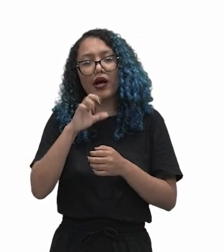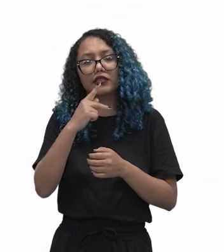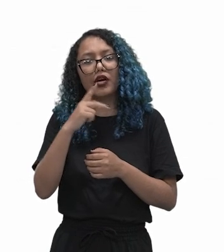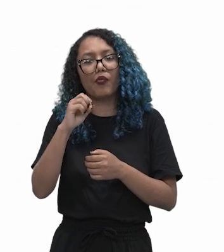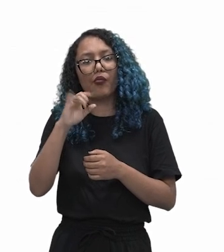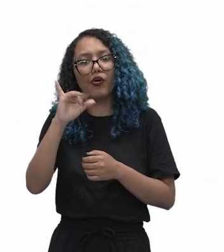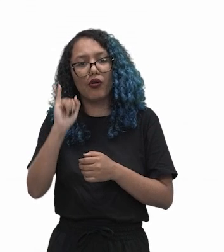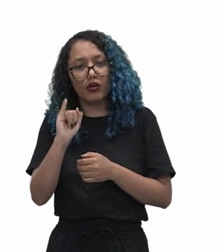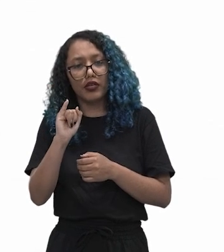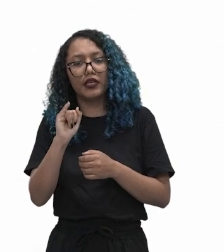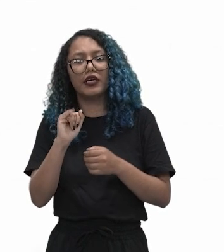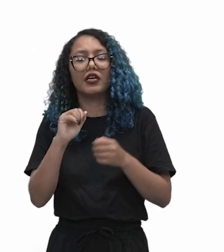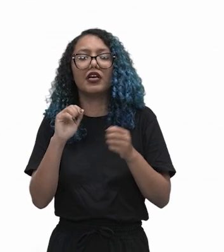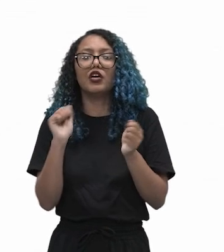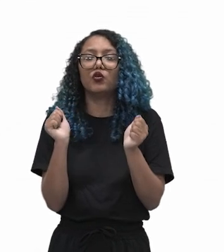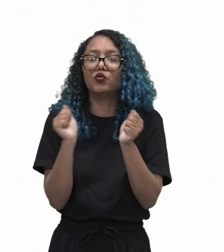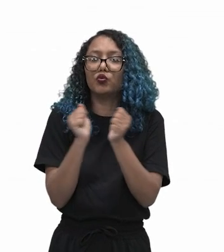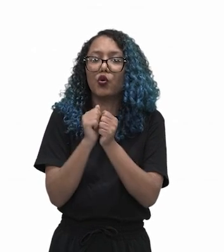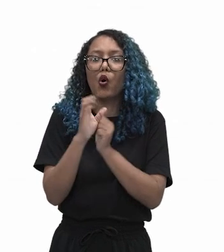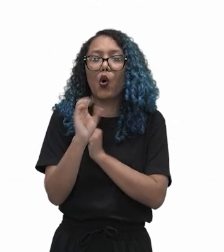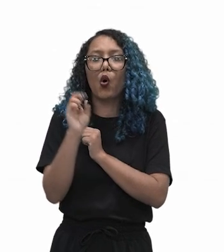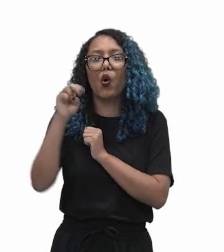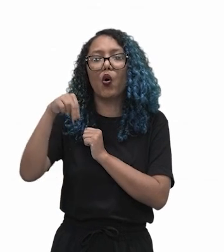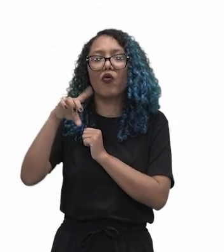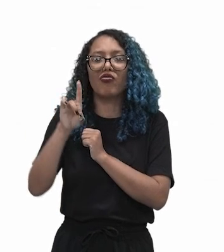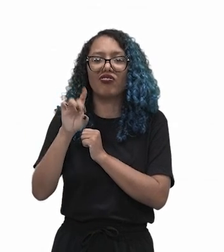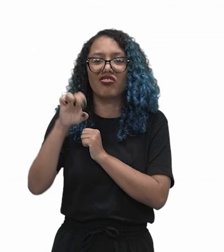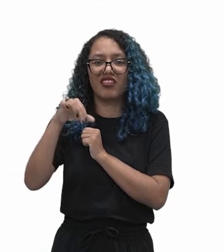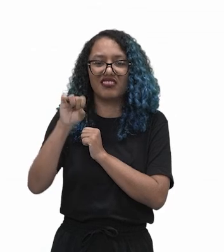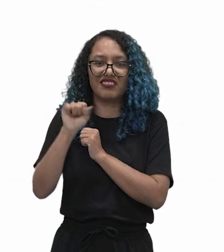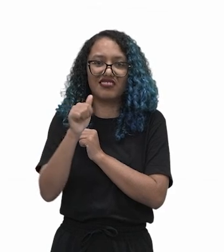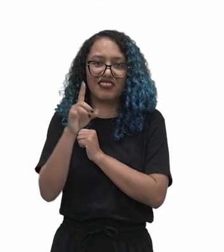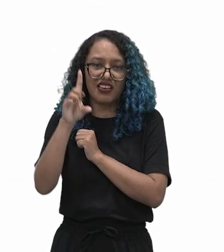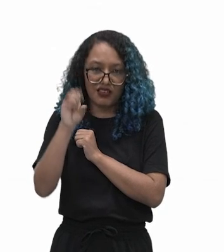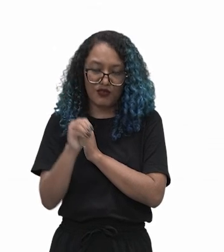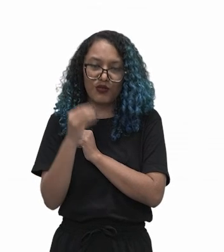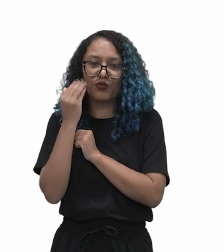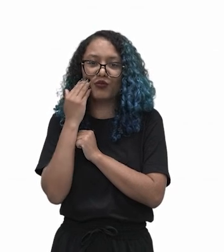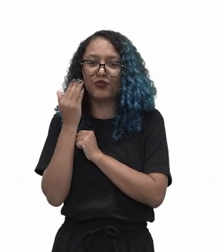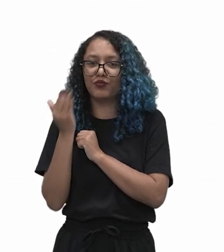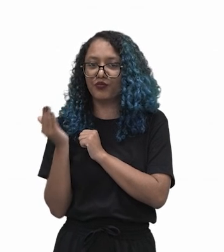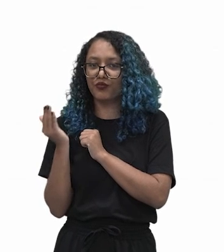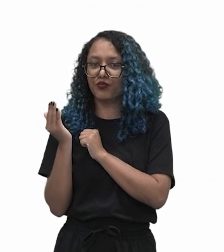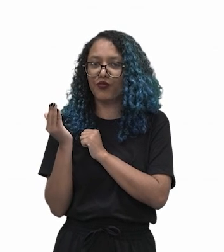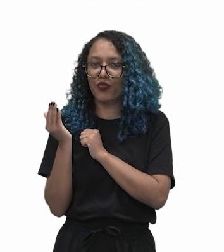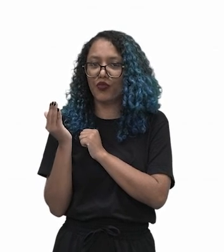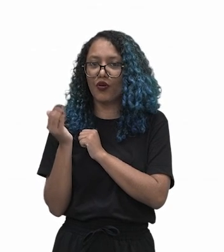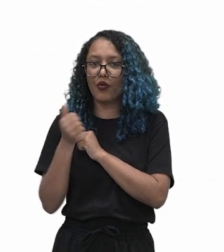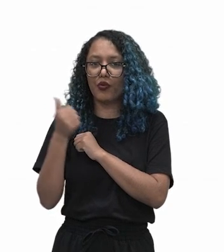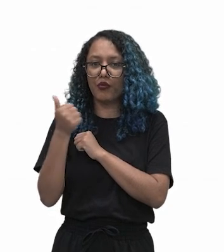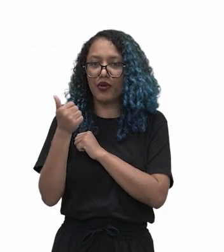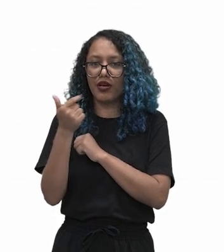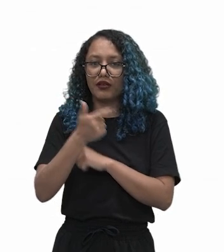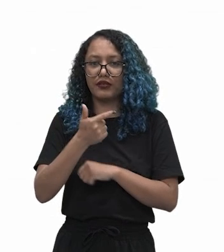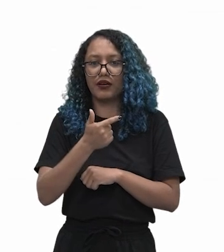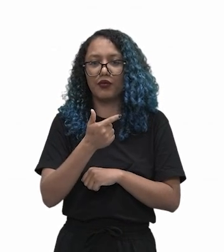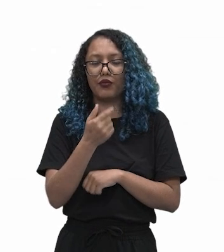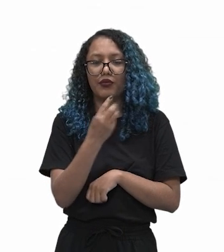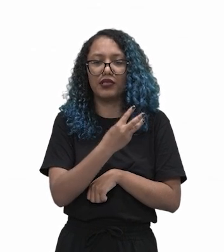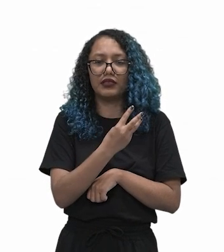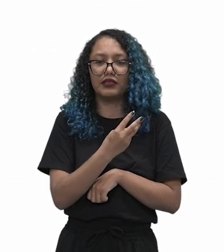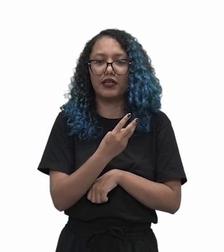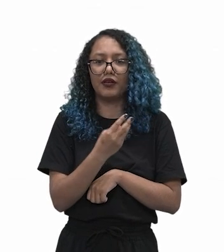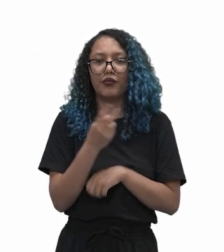núcleos condensados. Está aqui, ó, o naftaleno, o antraceno, o fenantreno. Estão vendo que